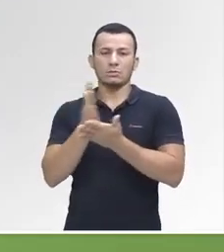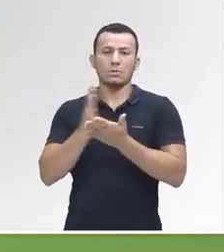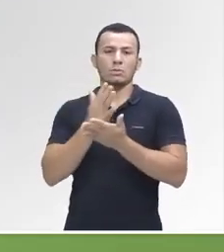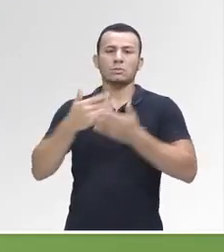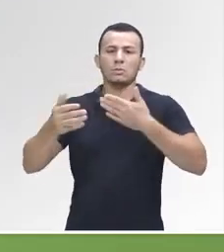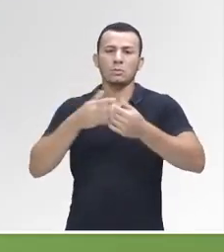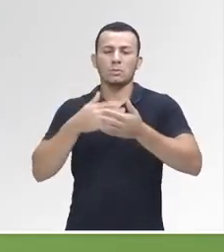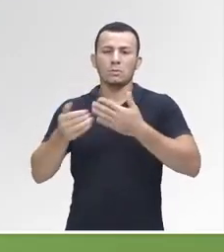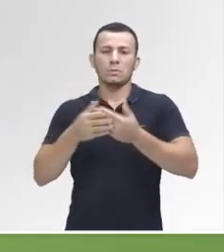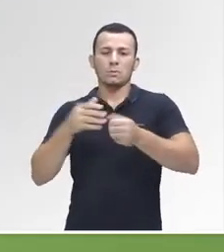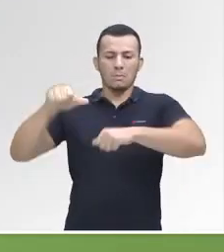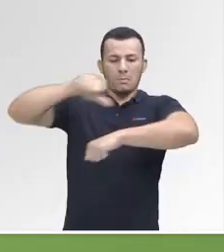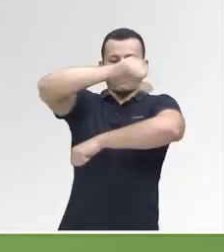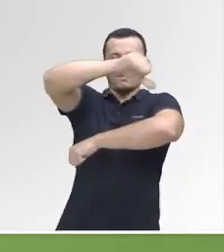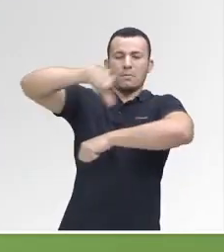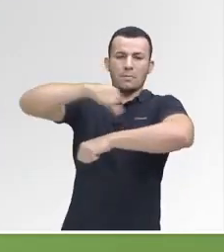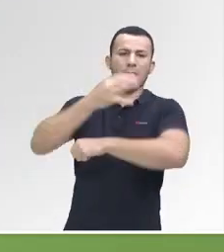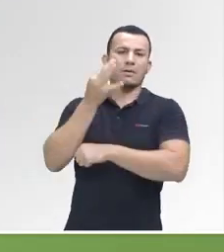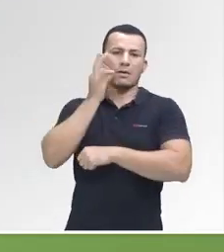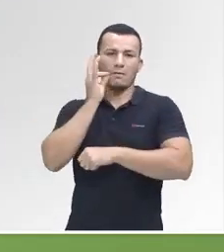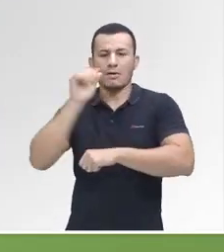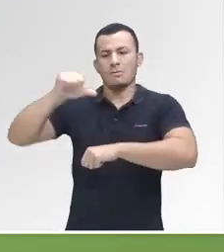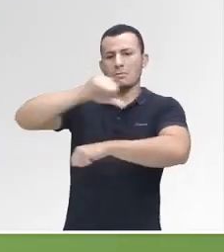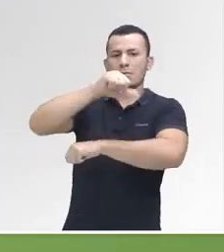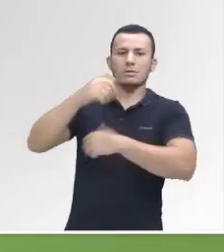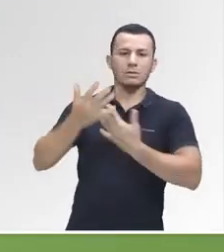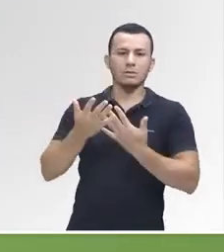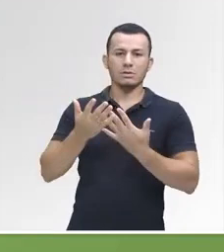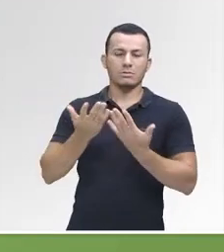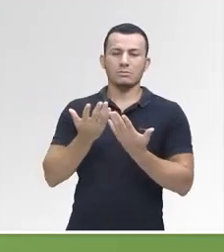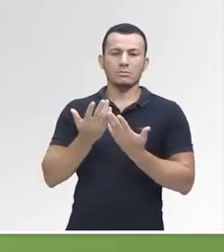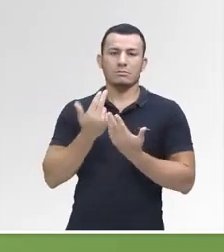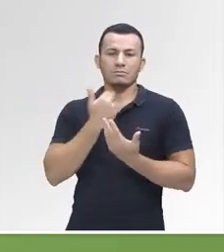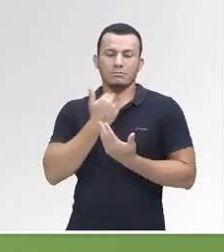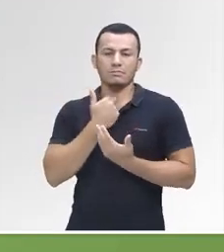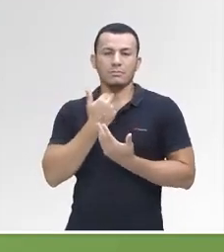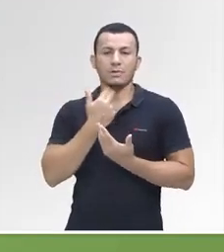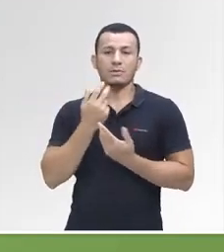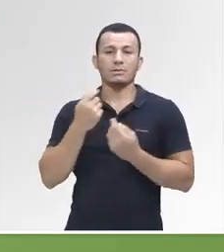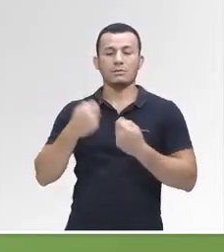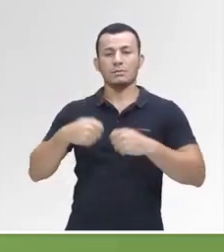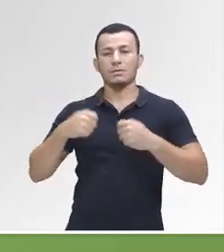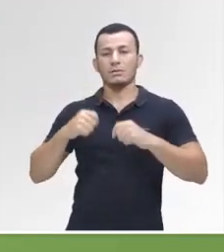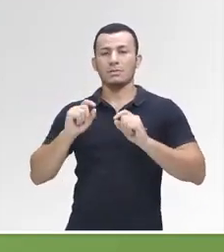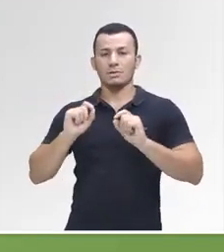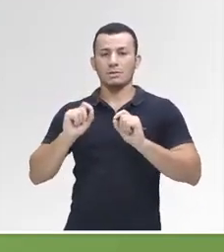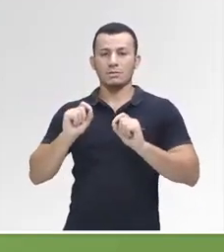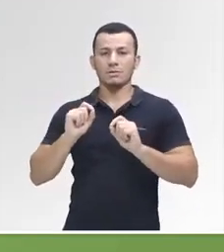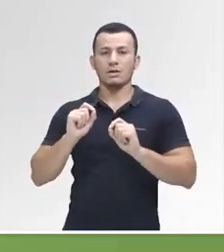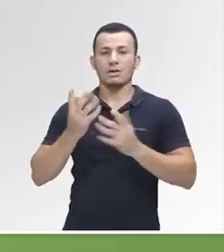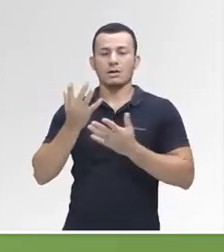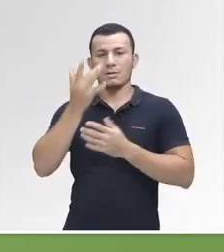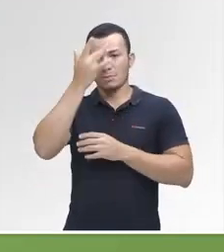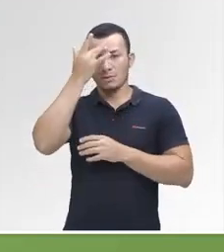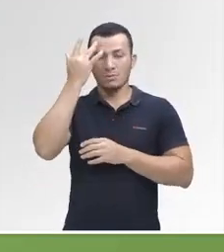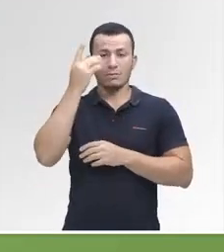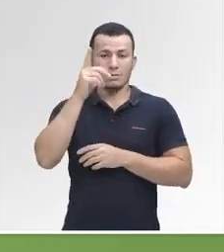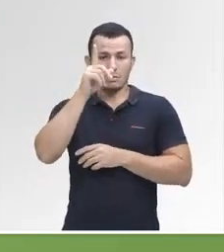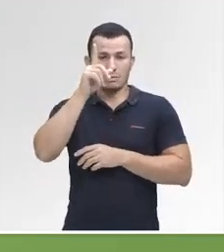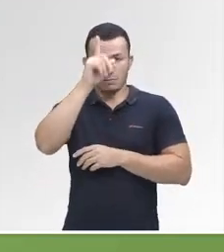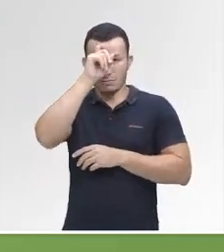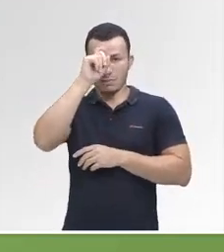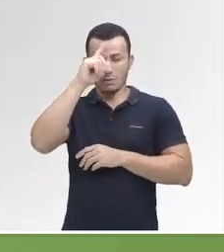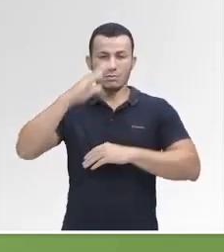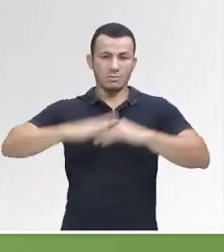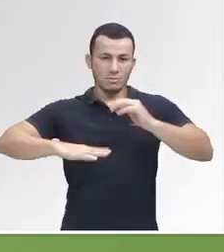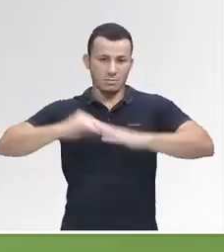qualquer, né? Pode ser café ou qualquer outra coisa que mandem colocar. Você precisa ter uma orientação do médico para saber o